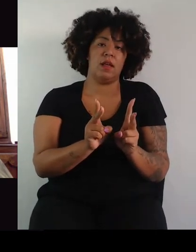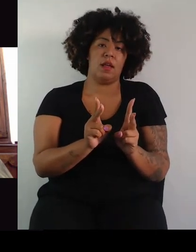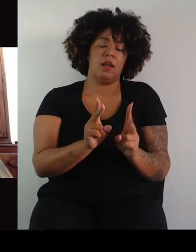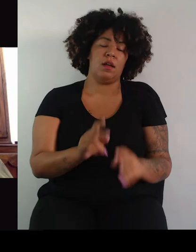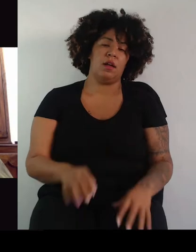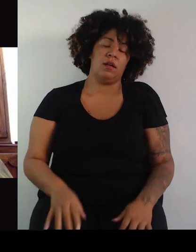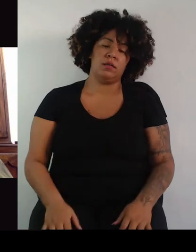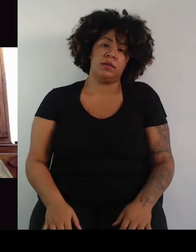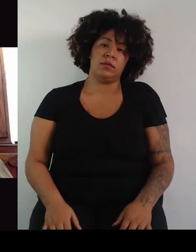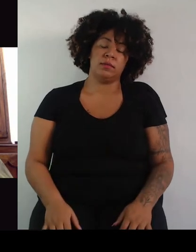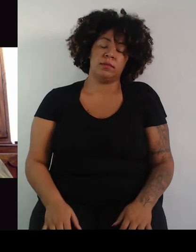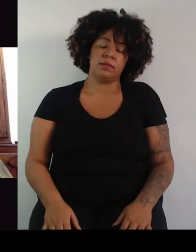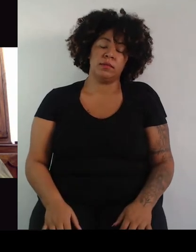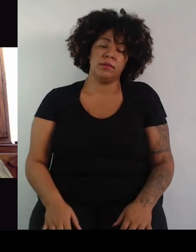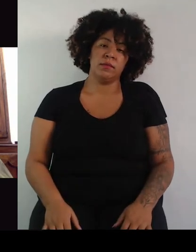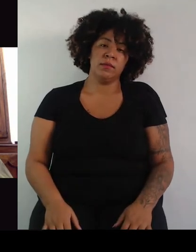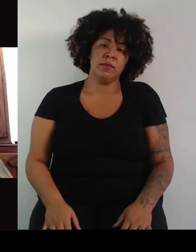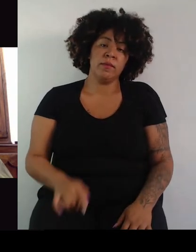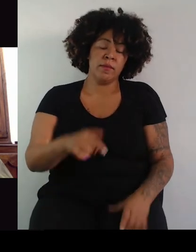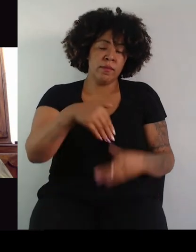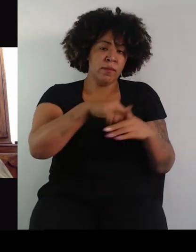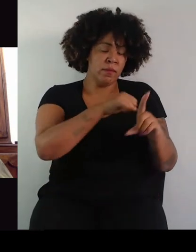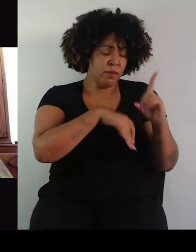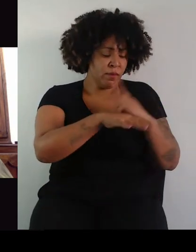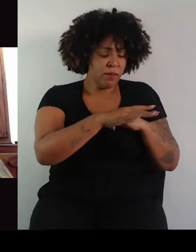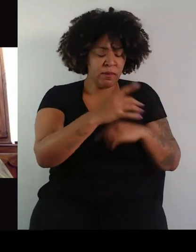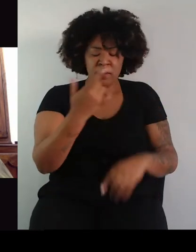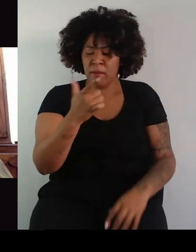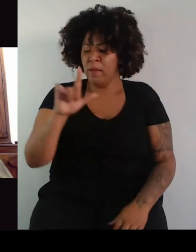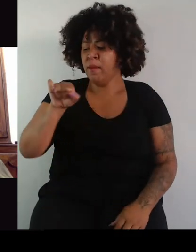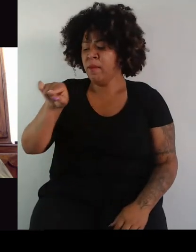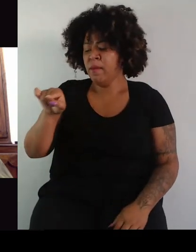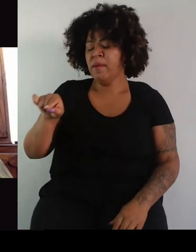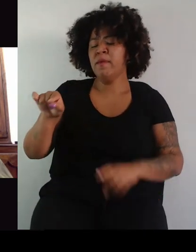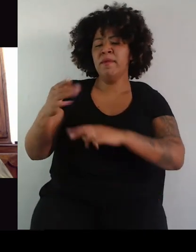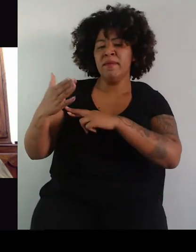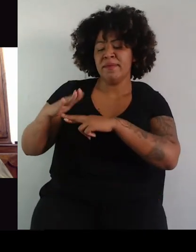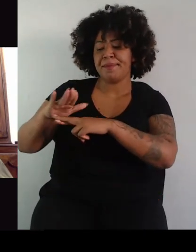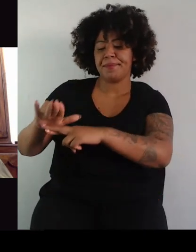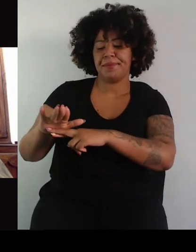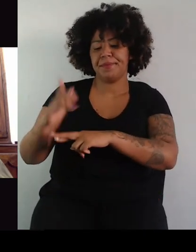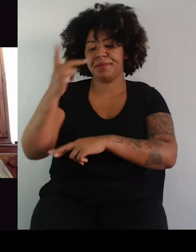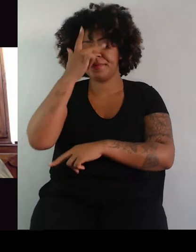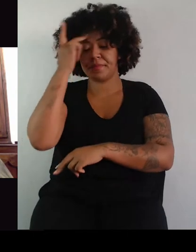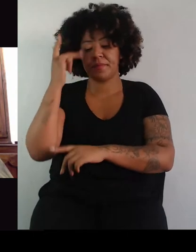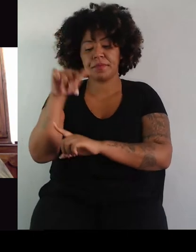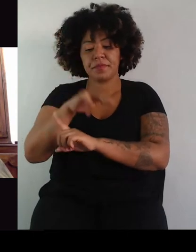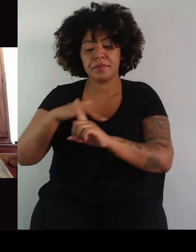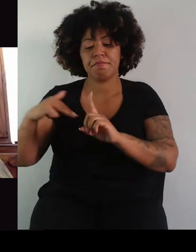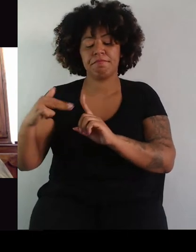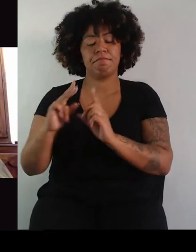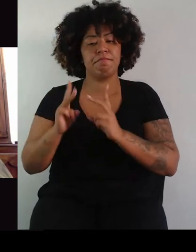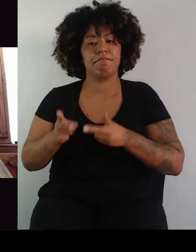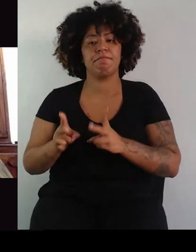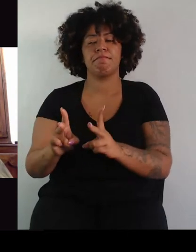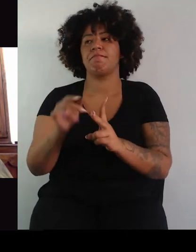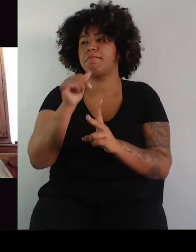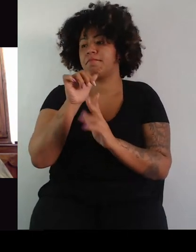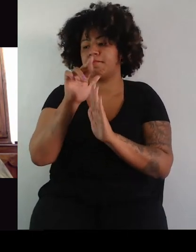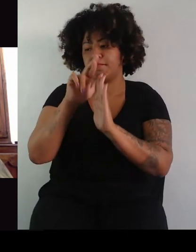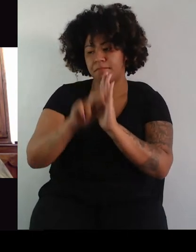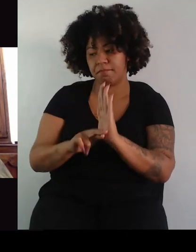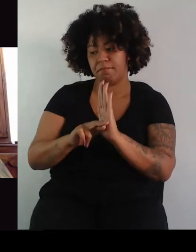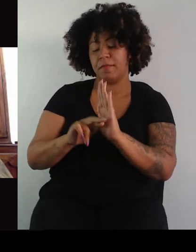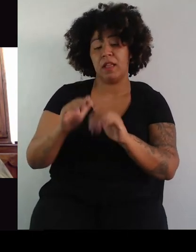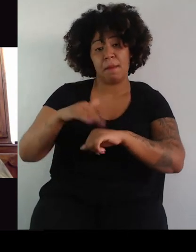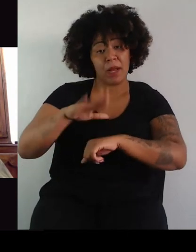social e aquele que se apresentava publicamente seguindo o protocolos no Mundo da Arte